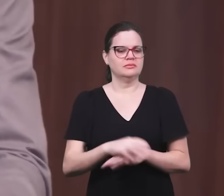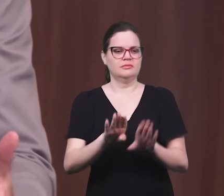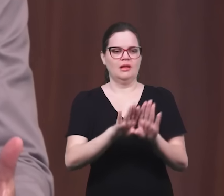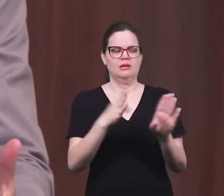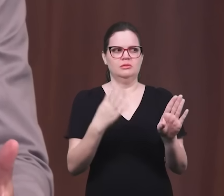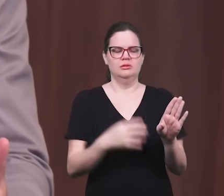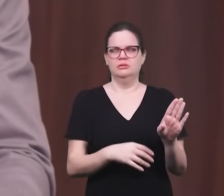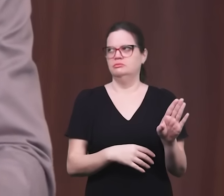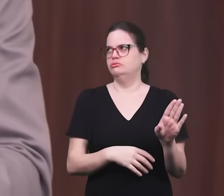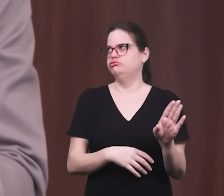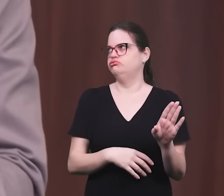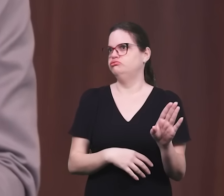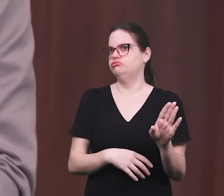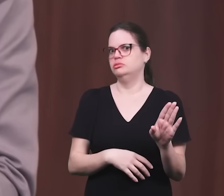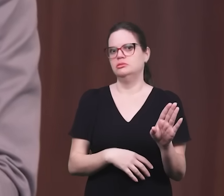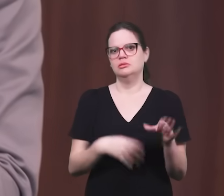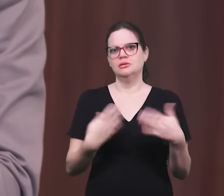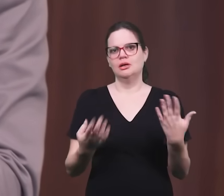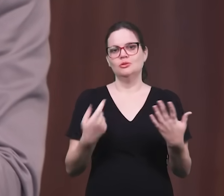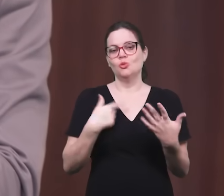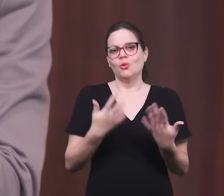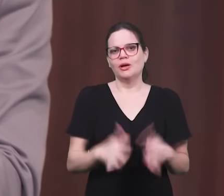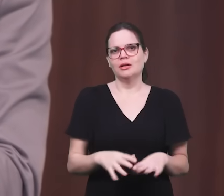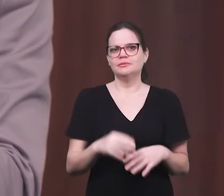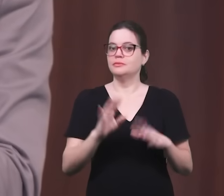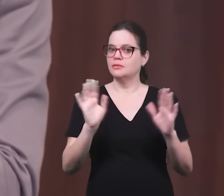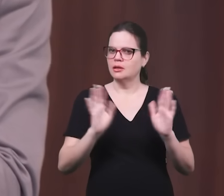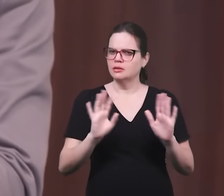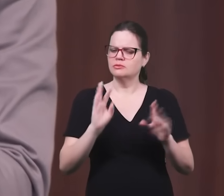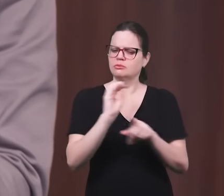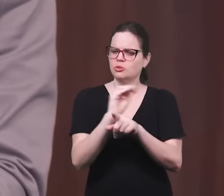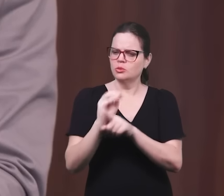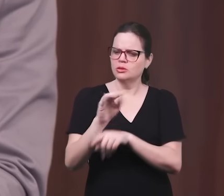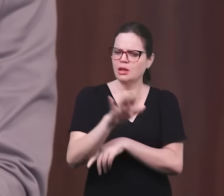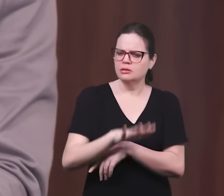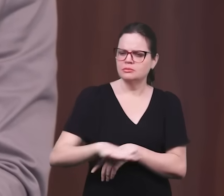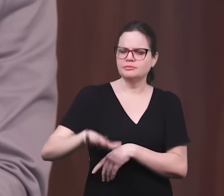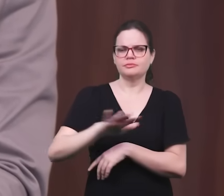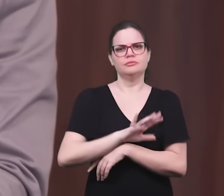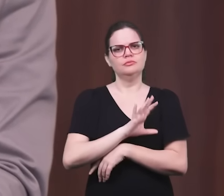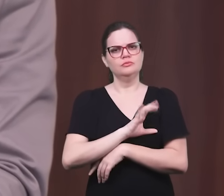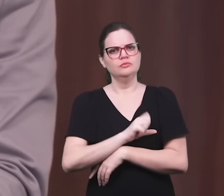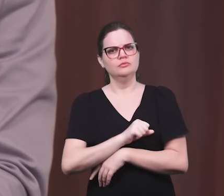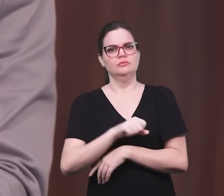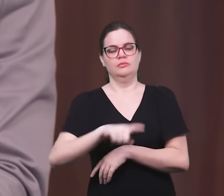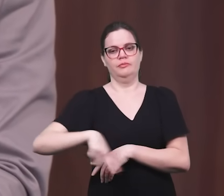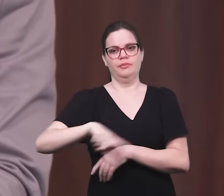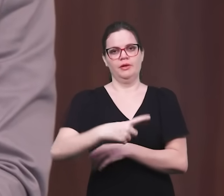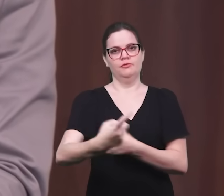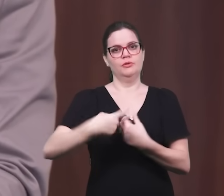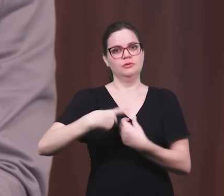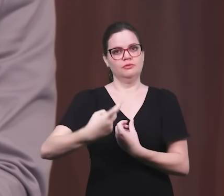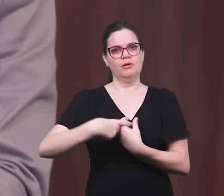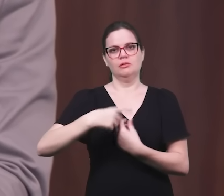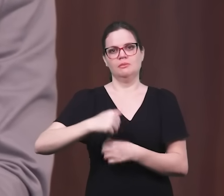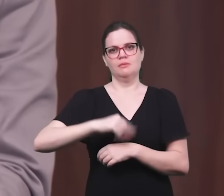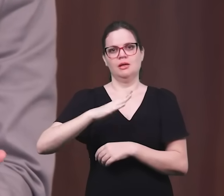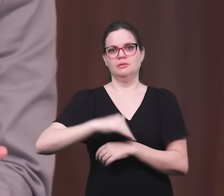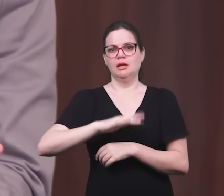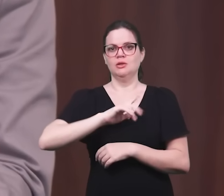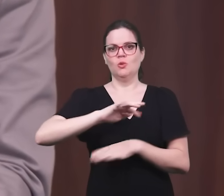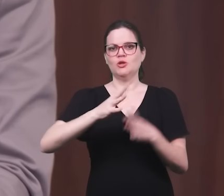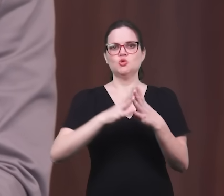já vem que não. Vamos cuidar bem desse ambiente para que eles possam sempre voltar, né? E